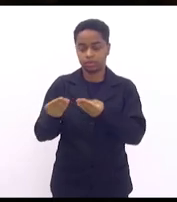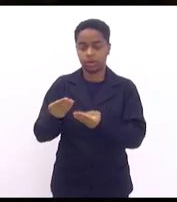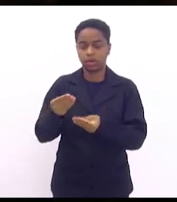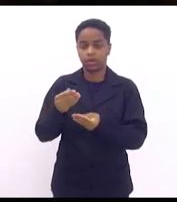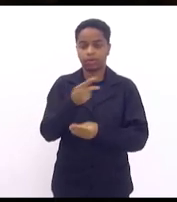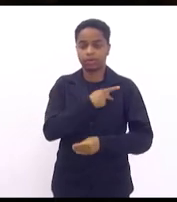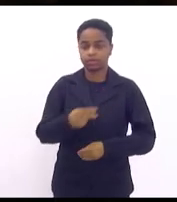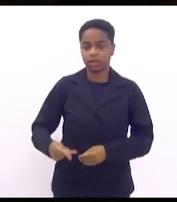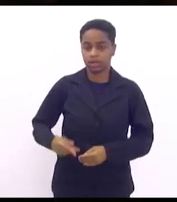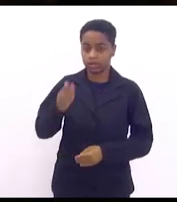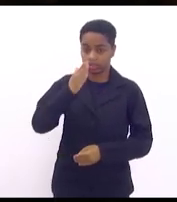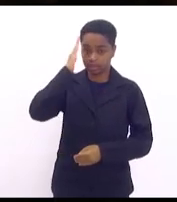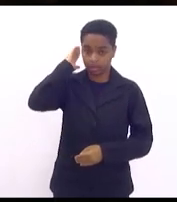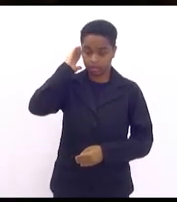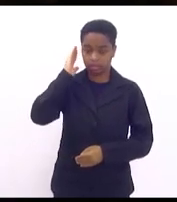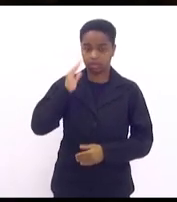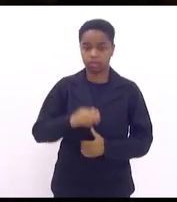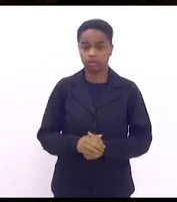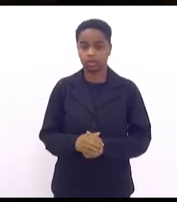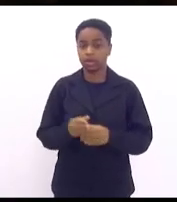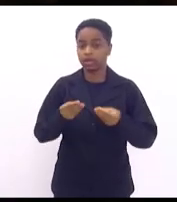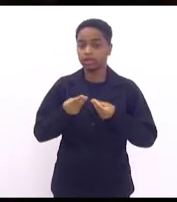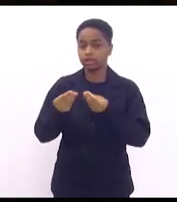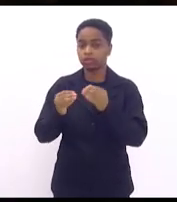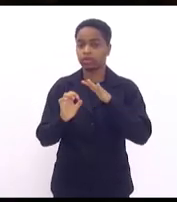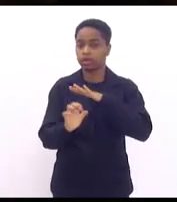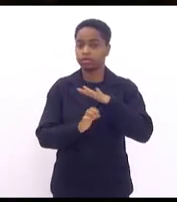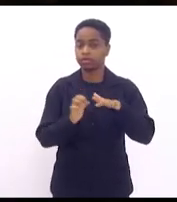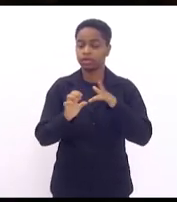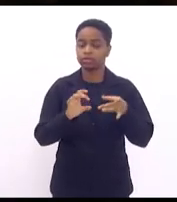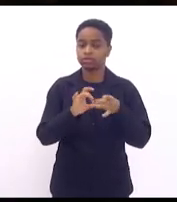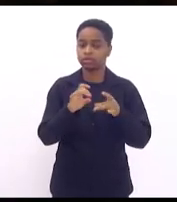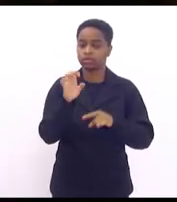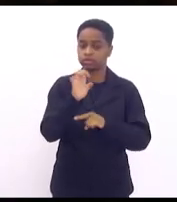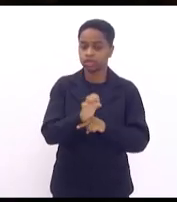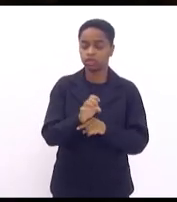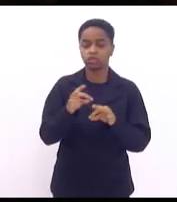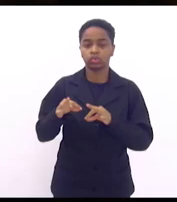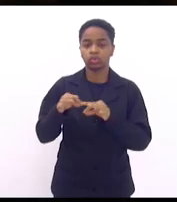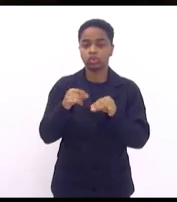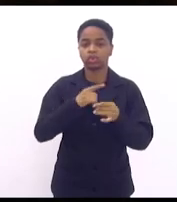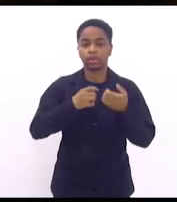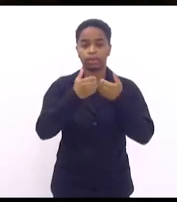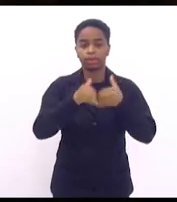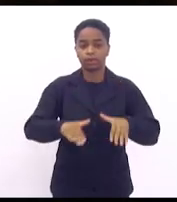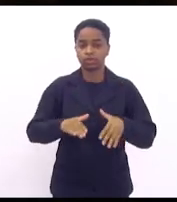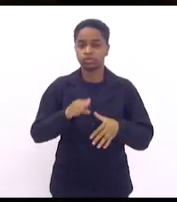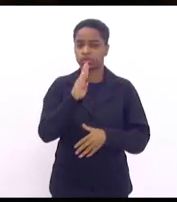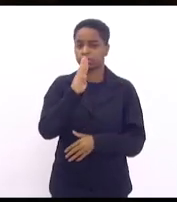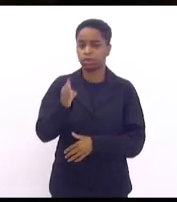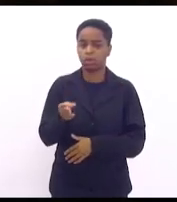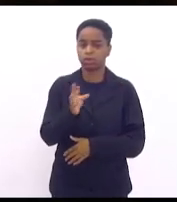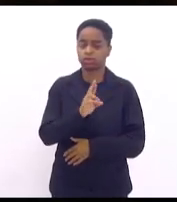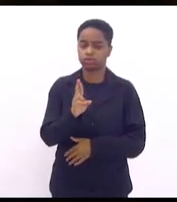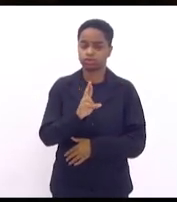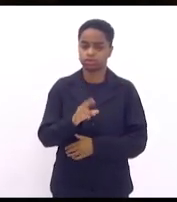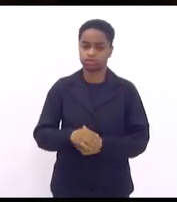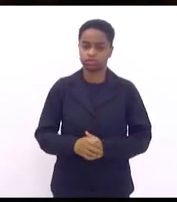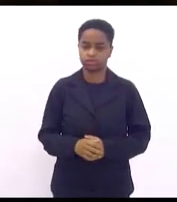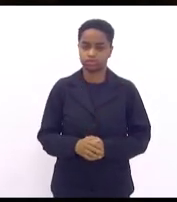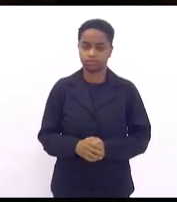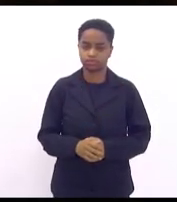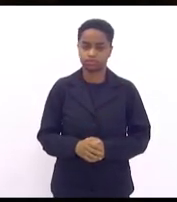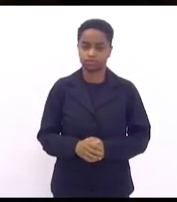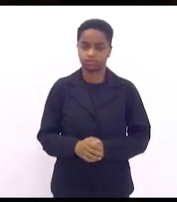Temer, as estatais todas no prejuízo bilionário.